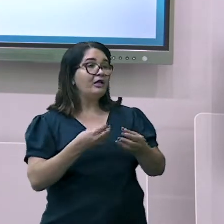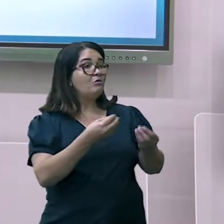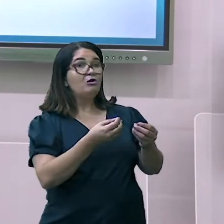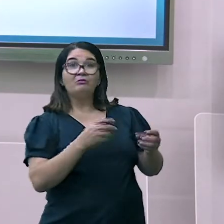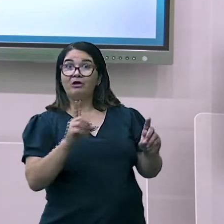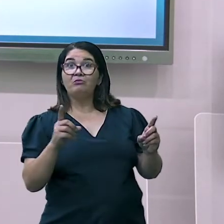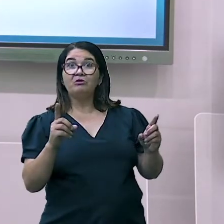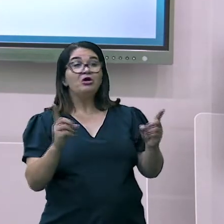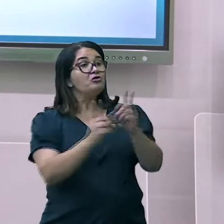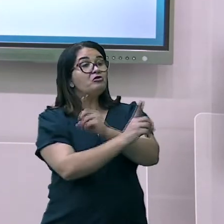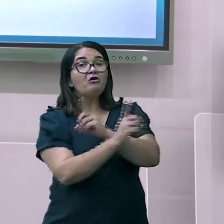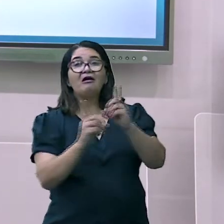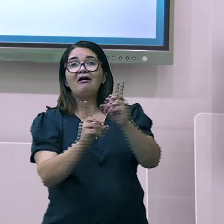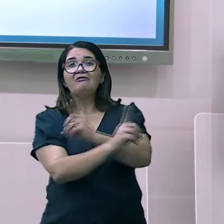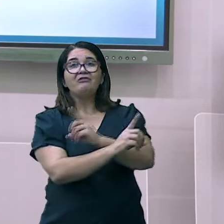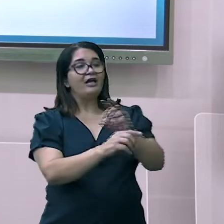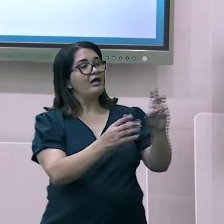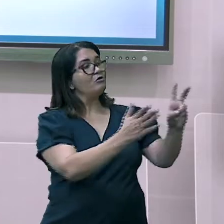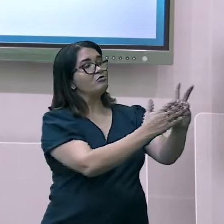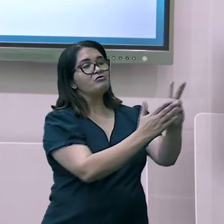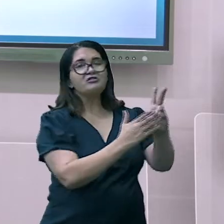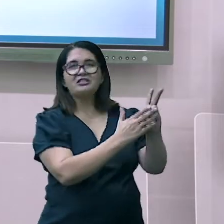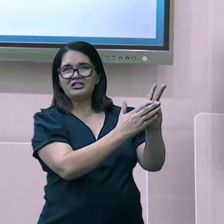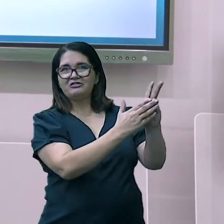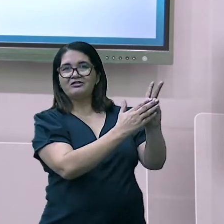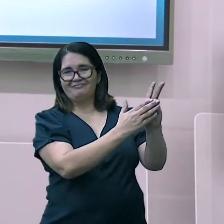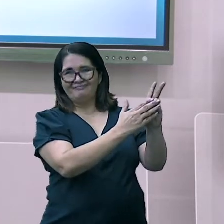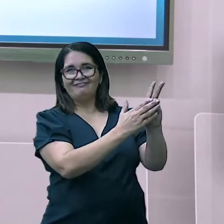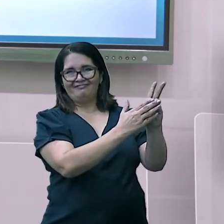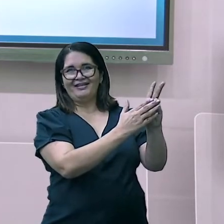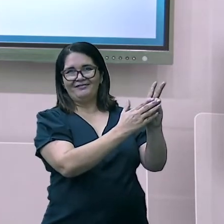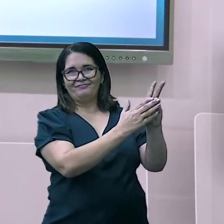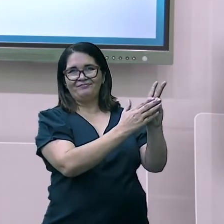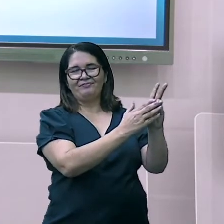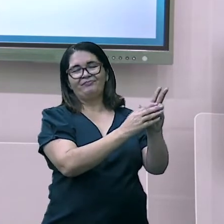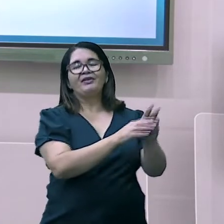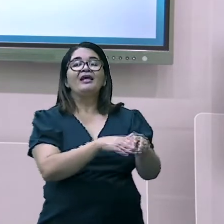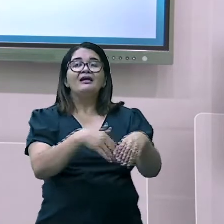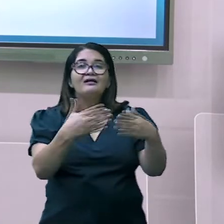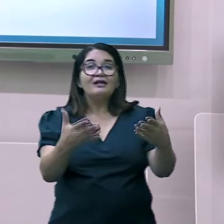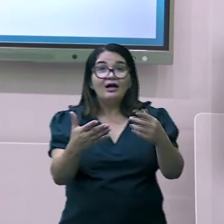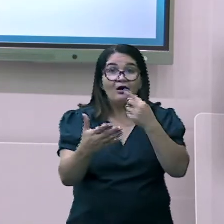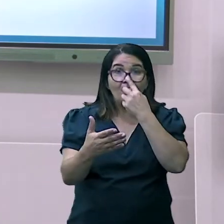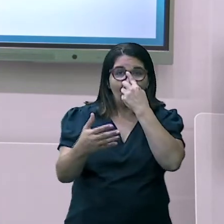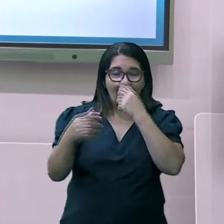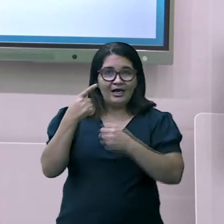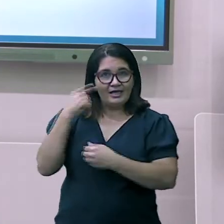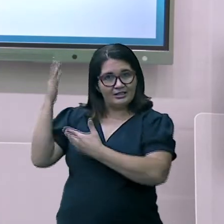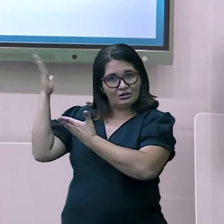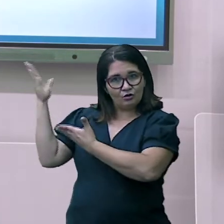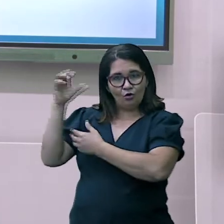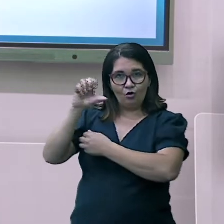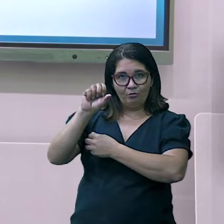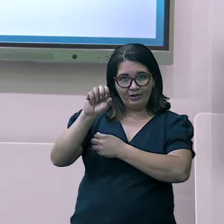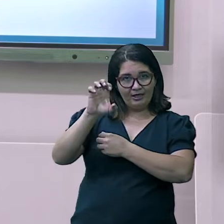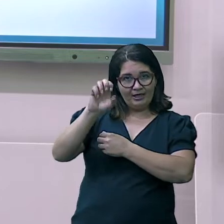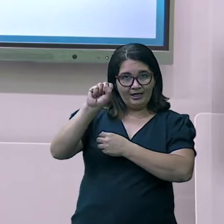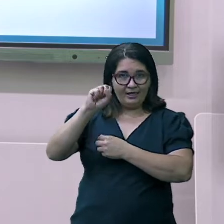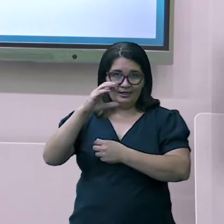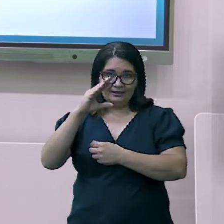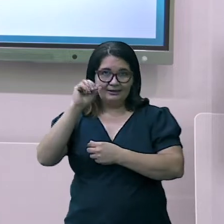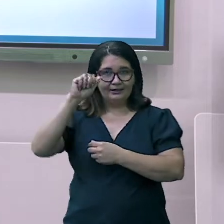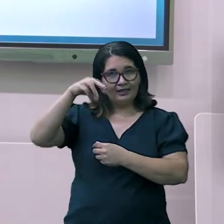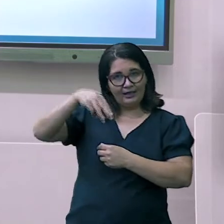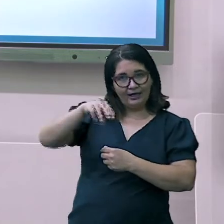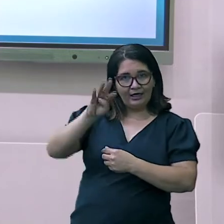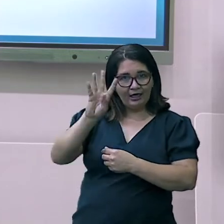por espelhos, facas e outros utensílios. Então, escambo nada mais é do que a troca